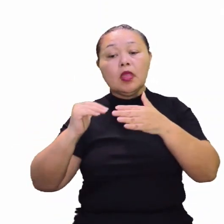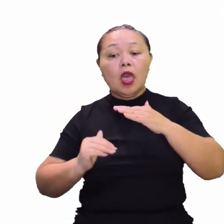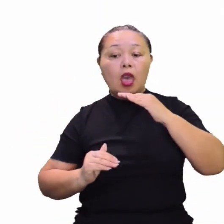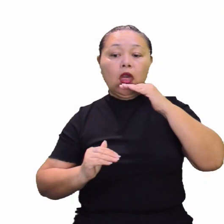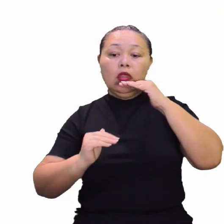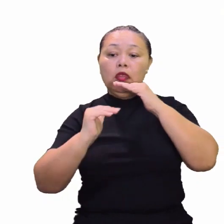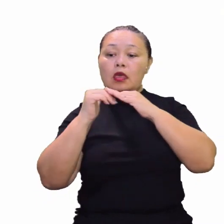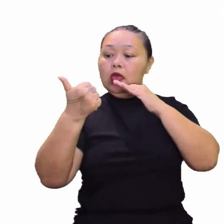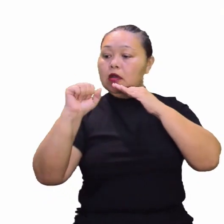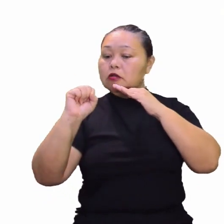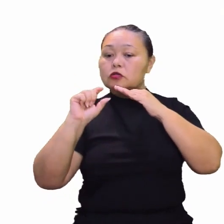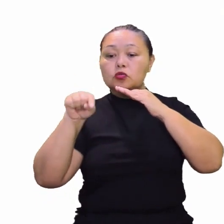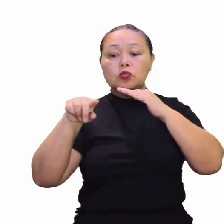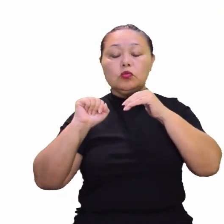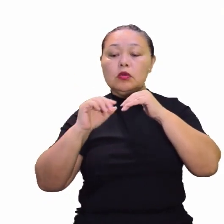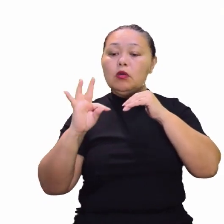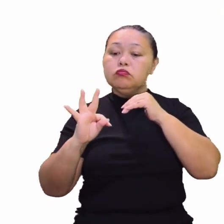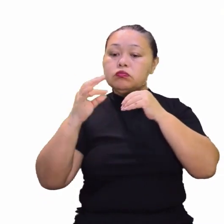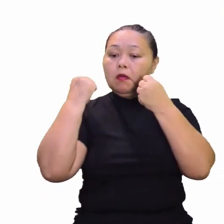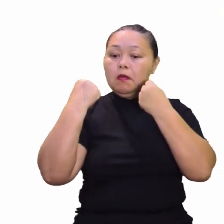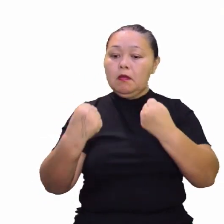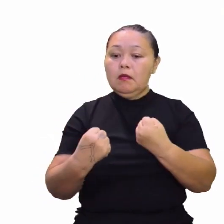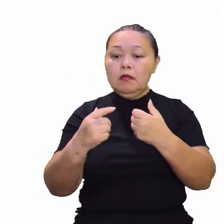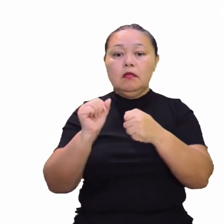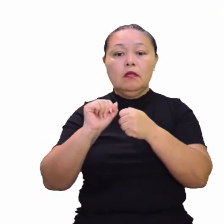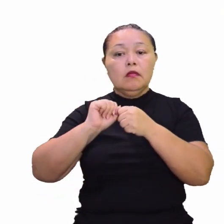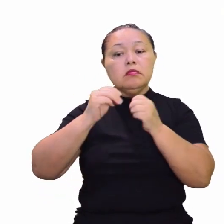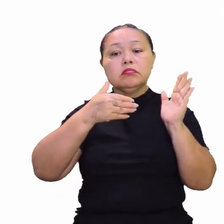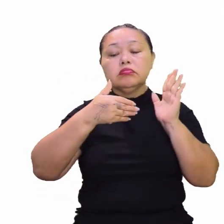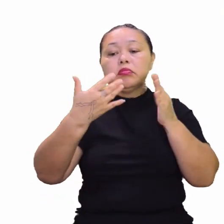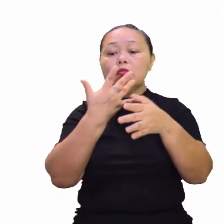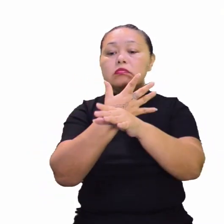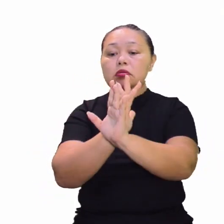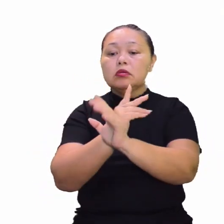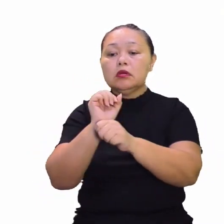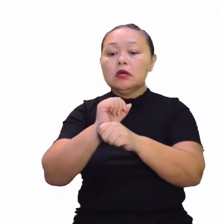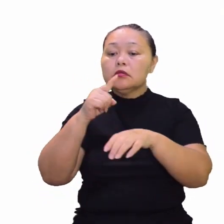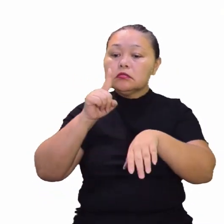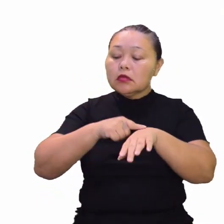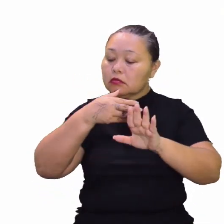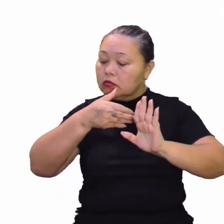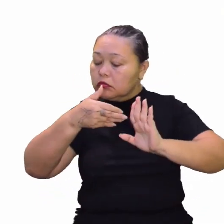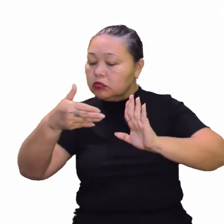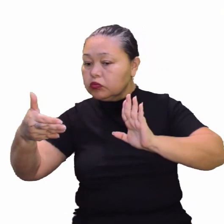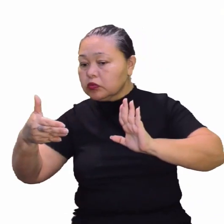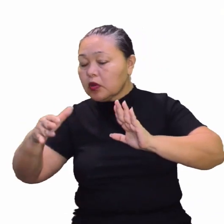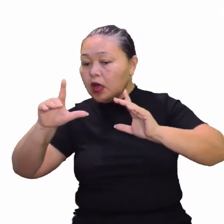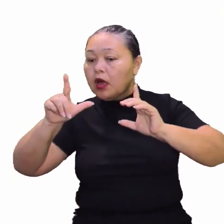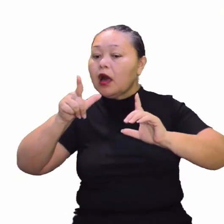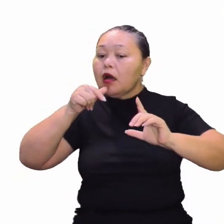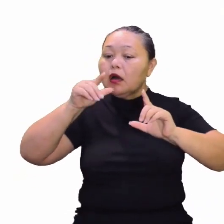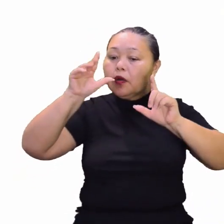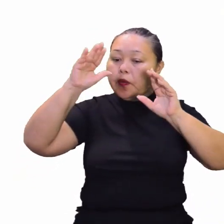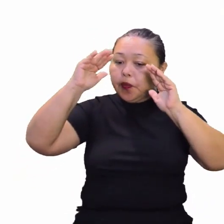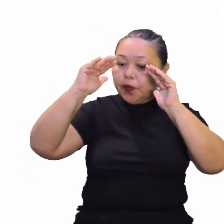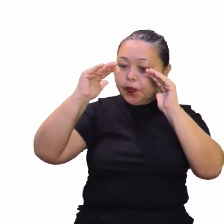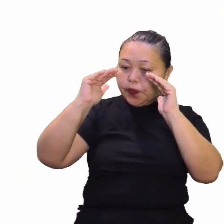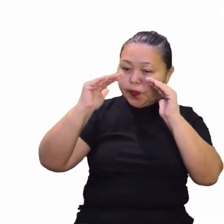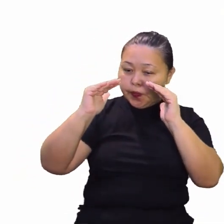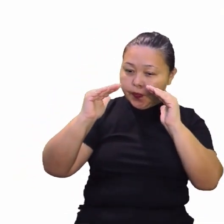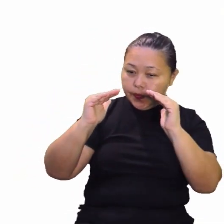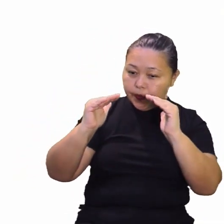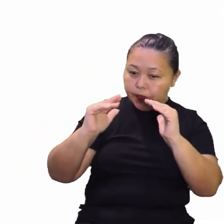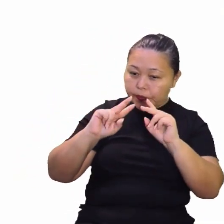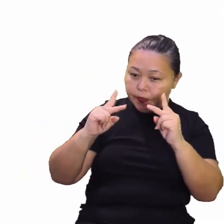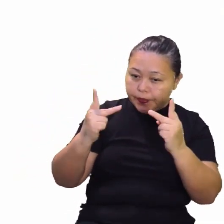mil toneladas, mesmo durante a estiagem, que é aquele momento onde tem o quê?